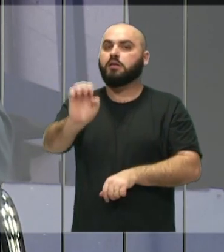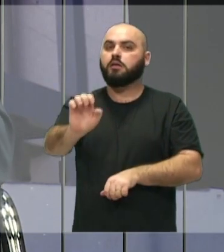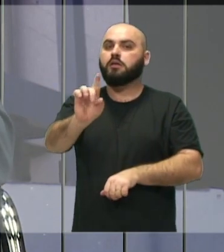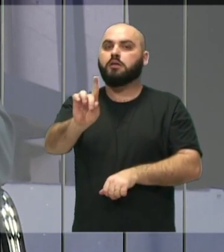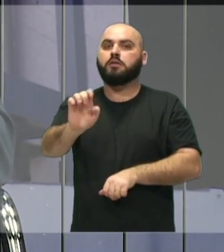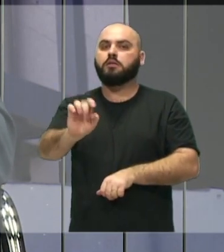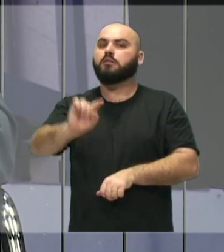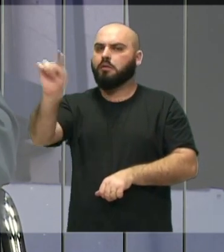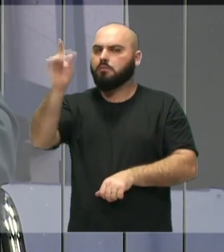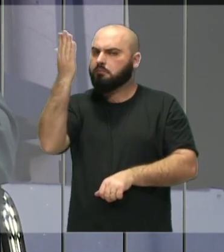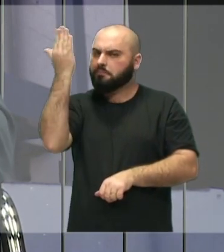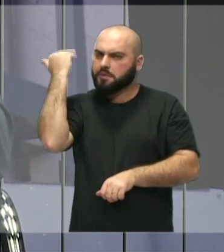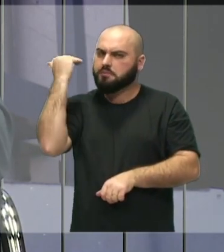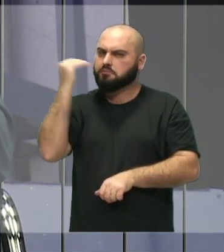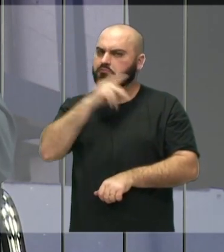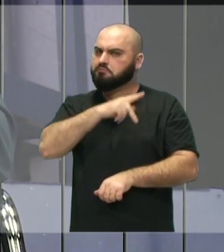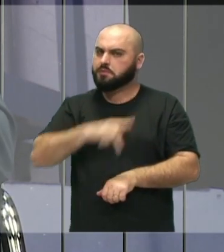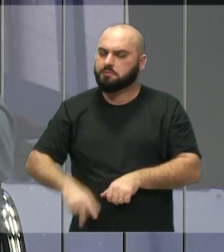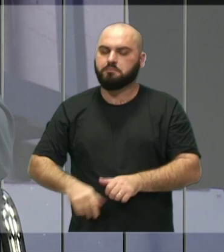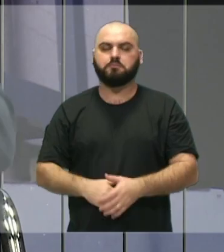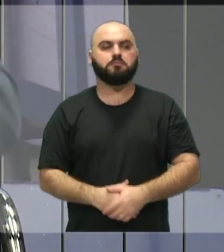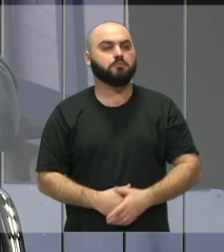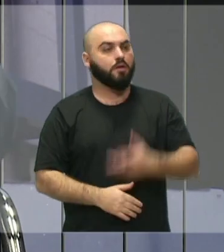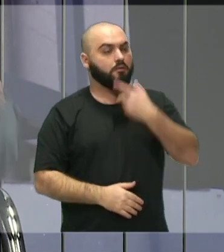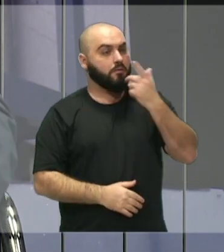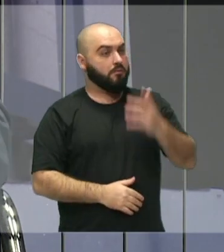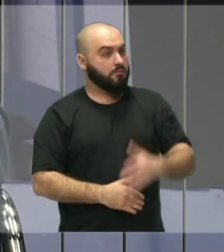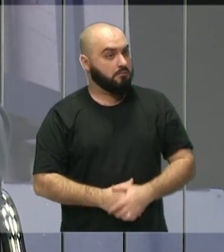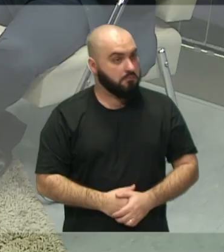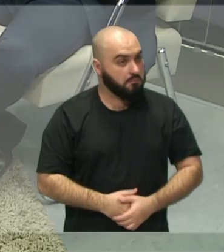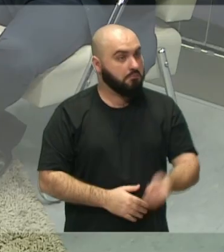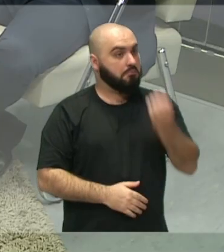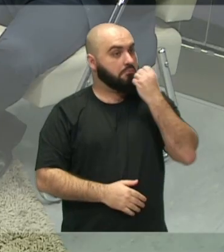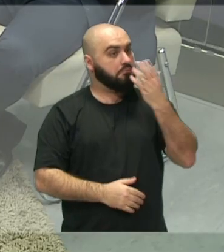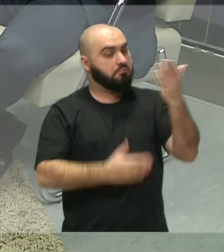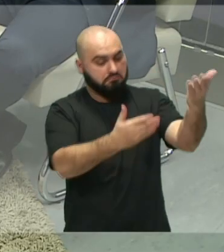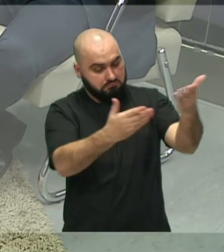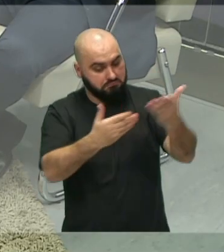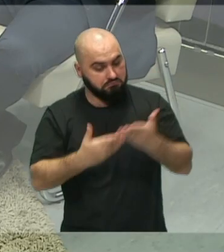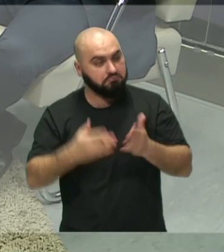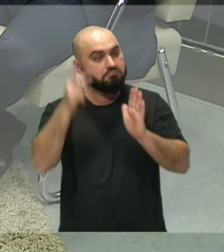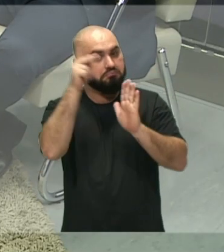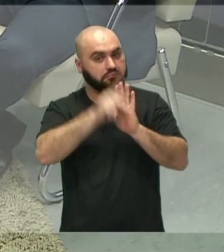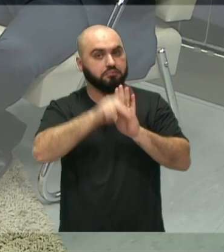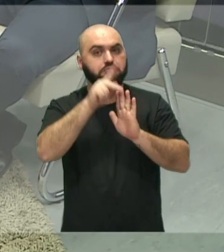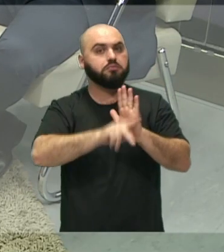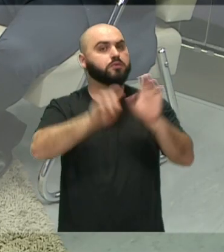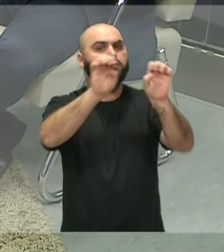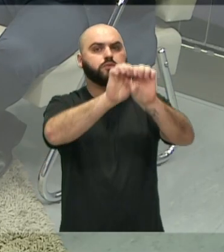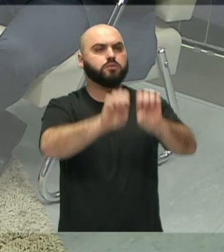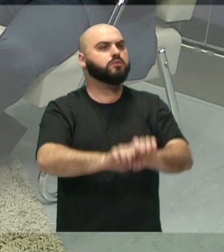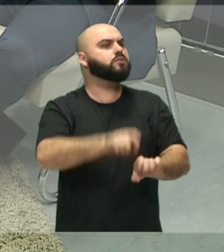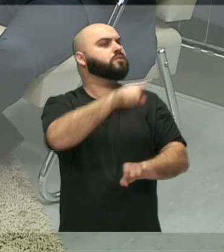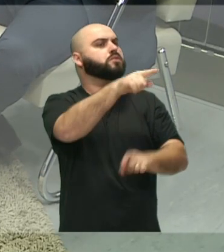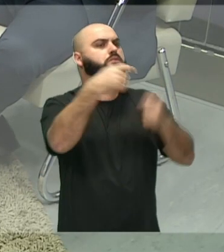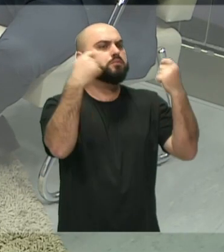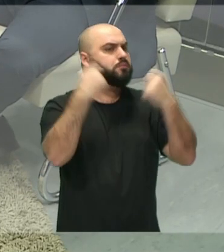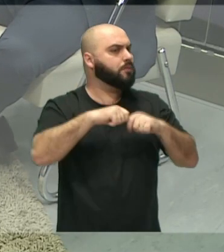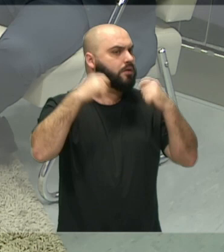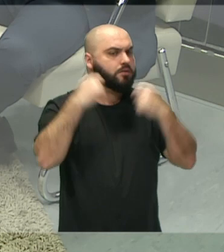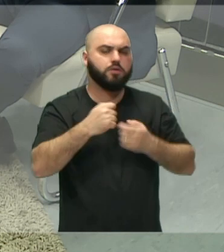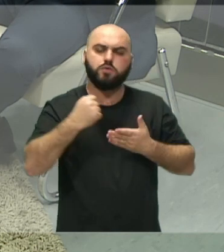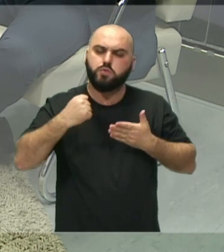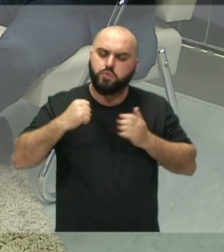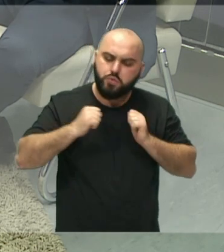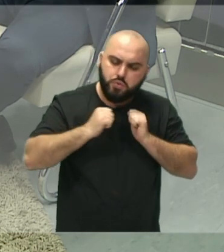presidente do DEM. O Dedé falou, poxa, Paulo, né, tu é muito bem-vindo para o nosso projeto, com certeza vamos te dar toda a estrutura, o que tu precisa, para junto